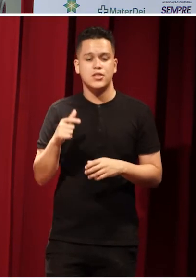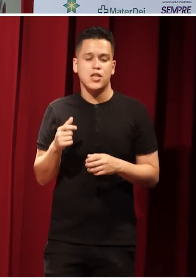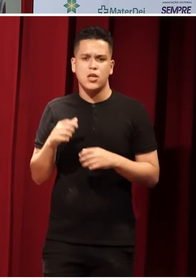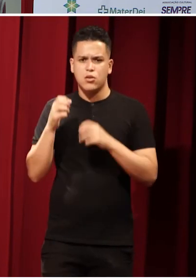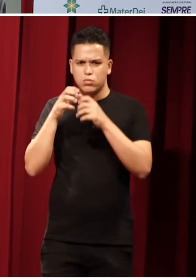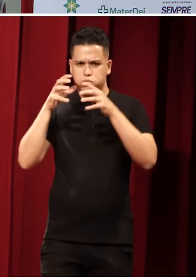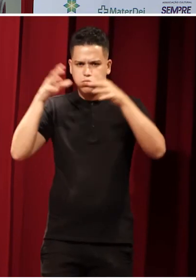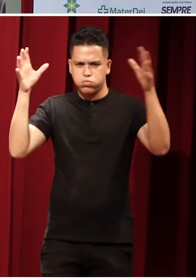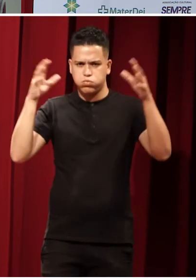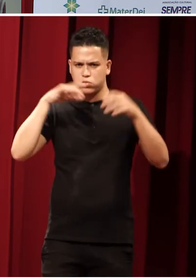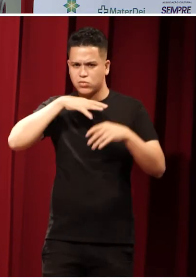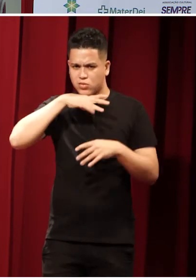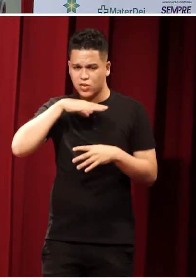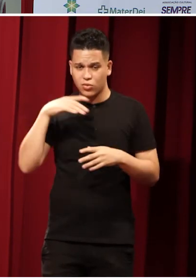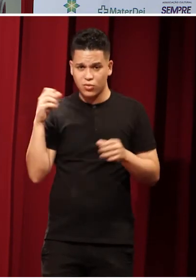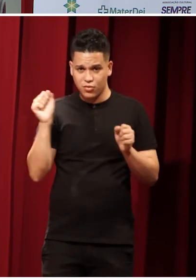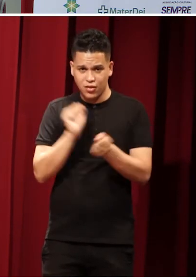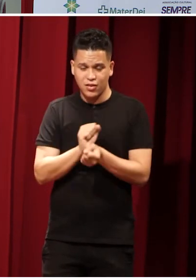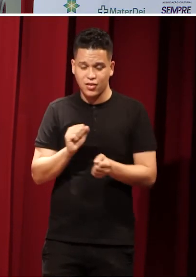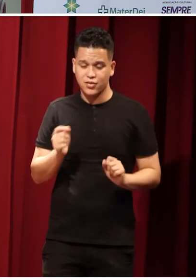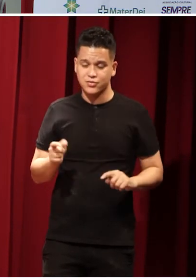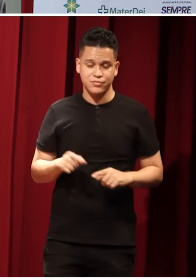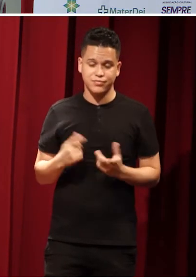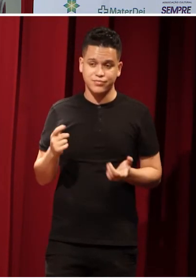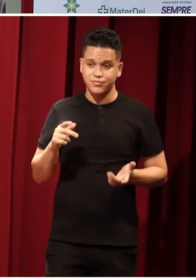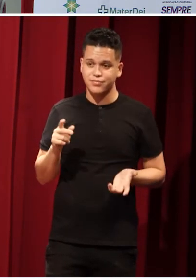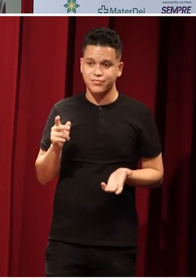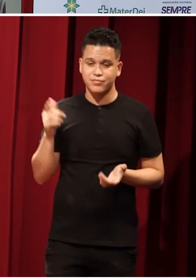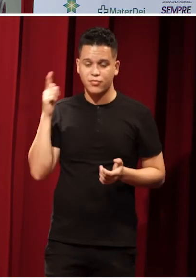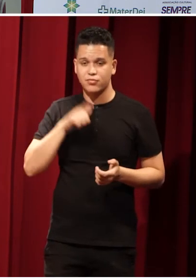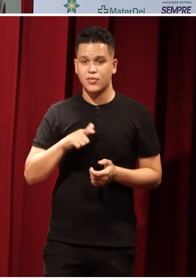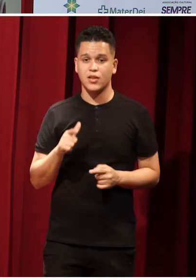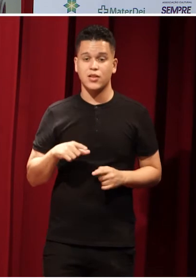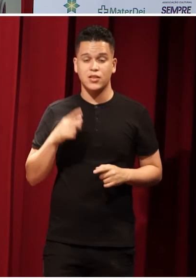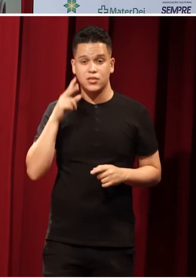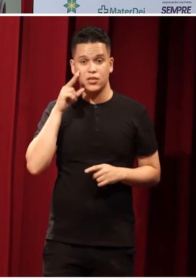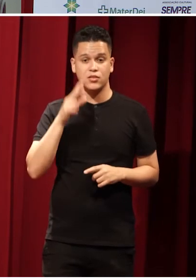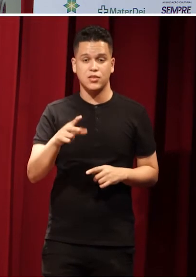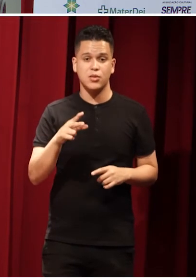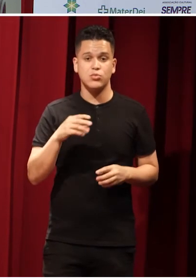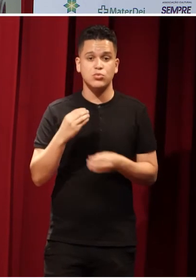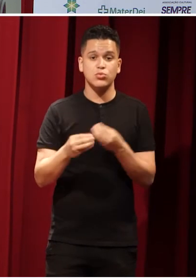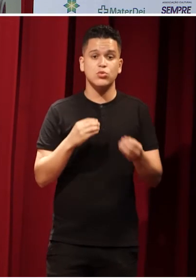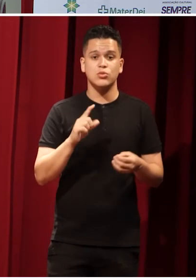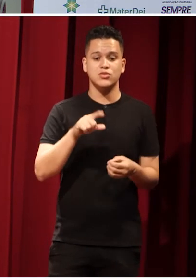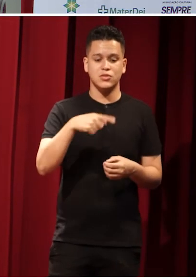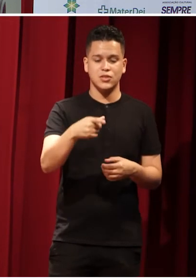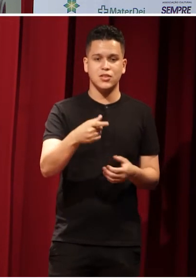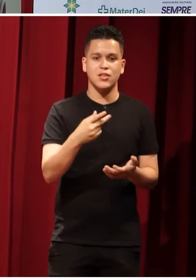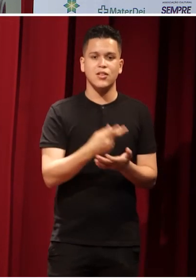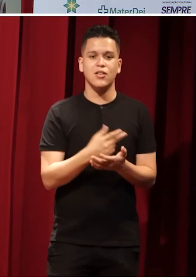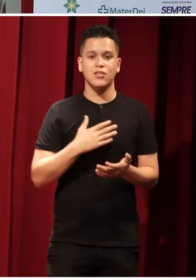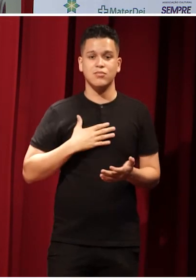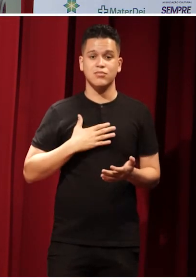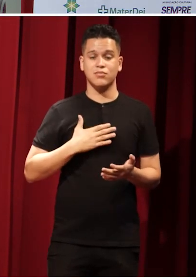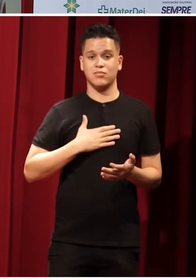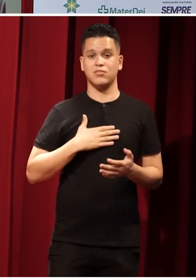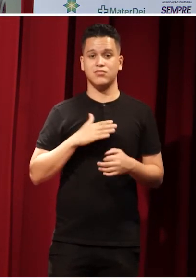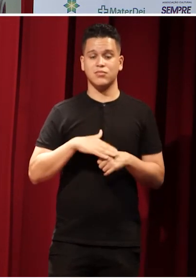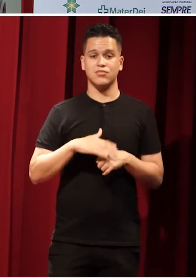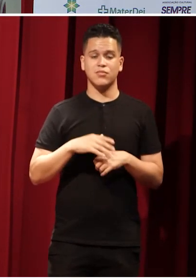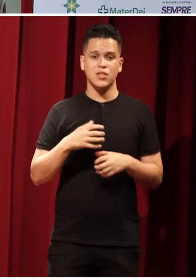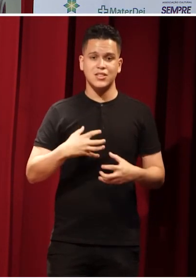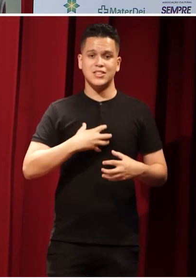descarbonizar, etc., etc., os investimentos em petróleo e gás no mundo estão aumentando e as consequências